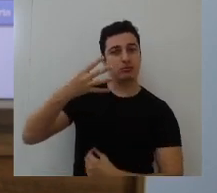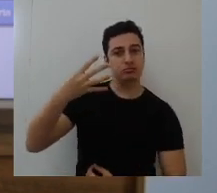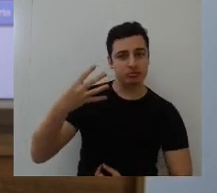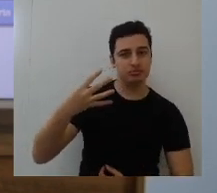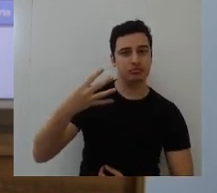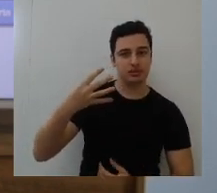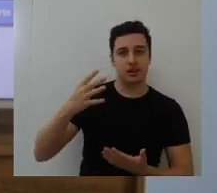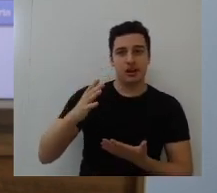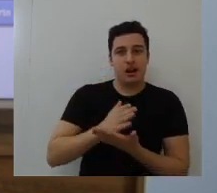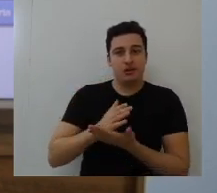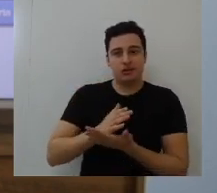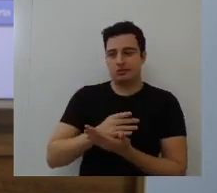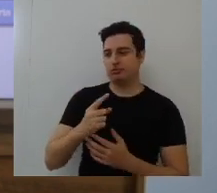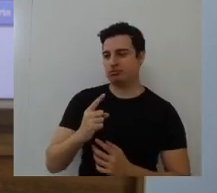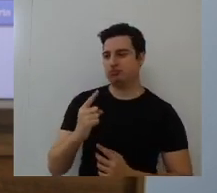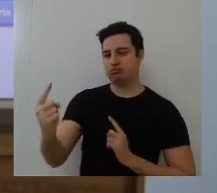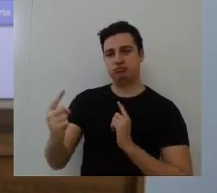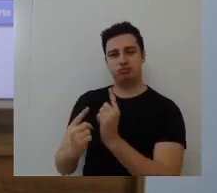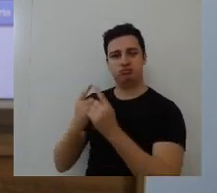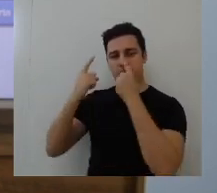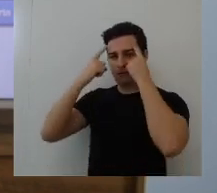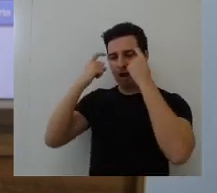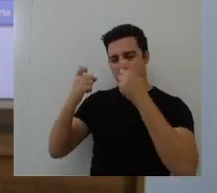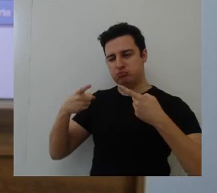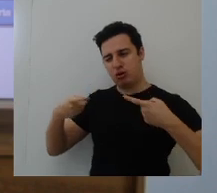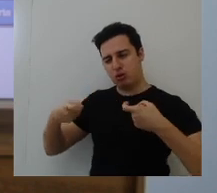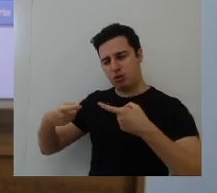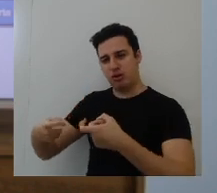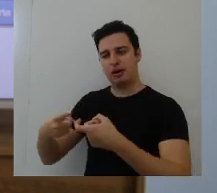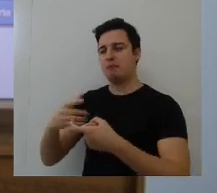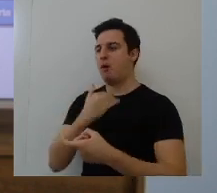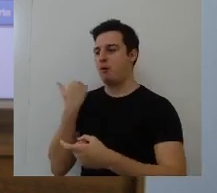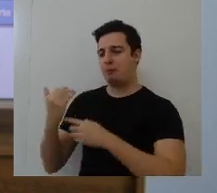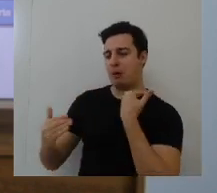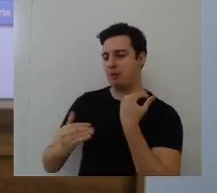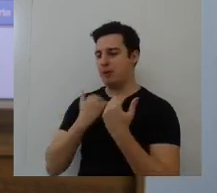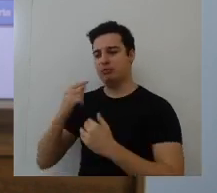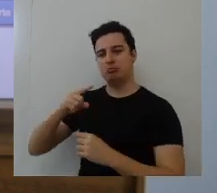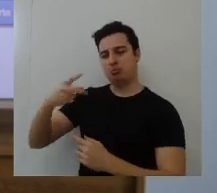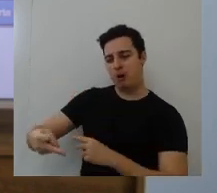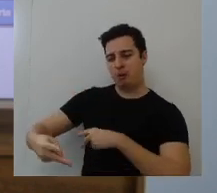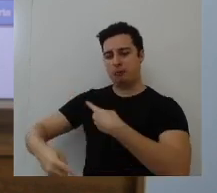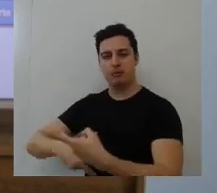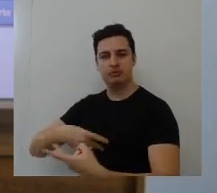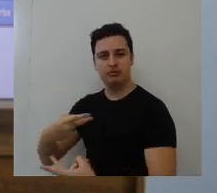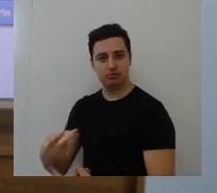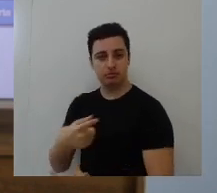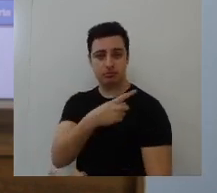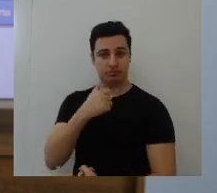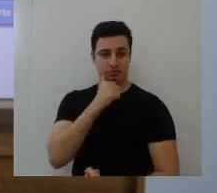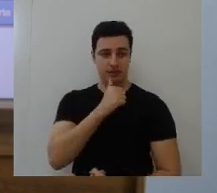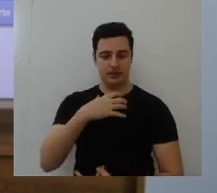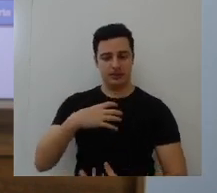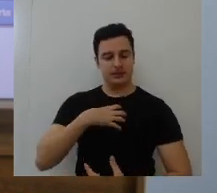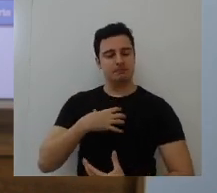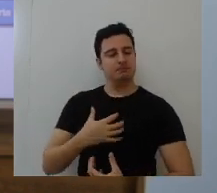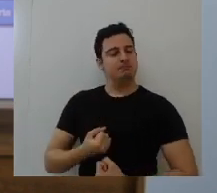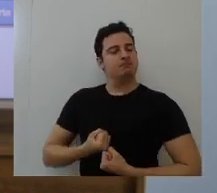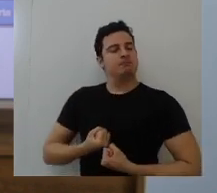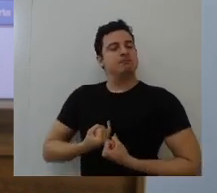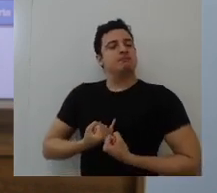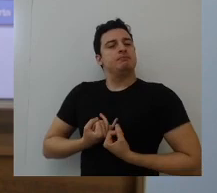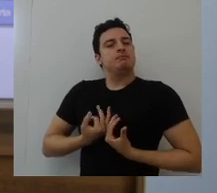todos e ela se sentia honrada pelos filhos terem morrido pela cidade. Então você já encontra uma